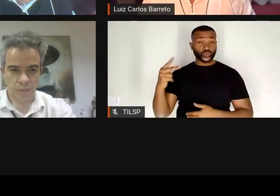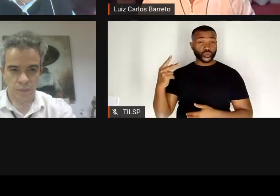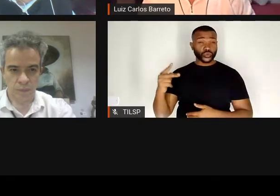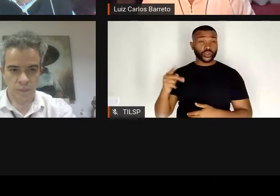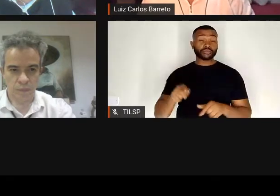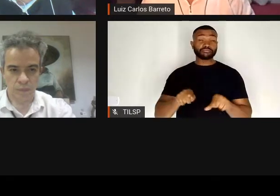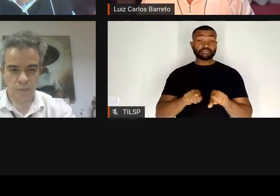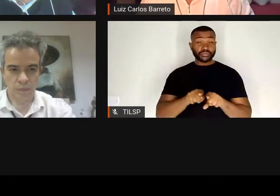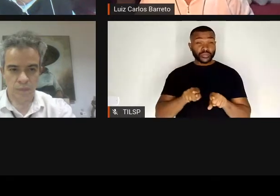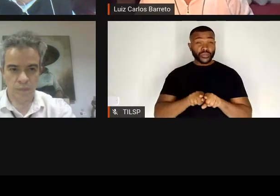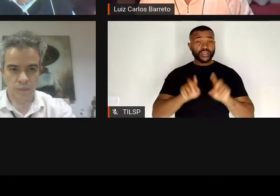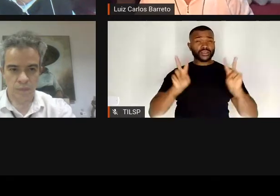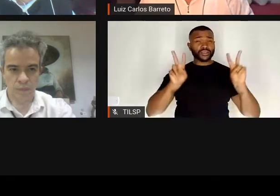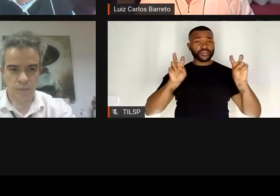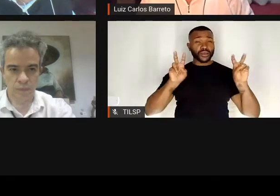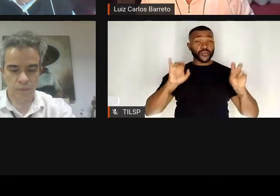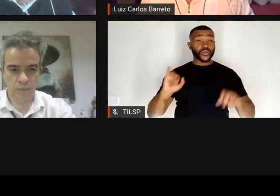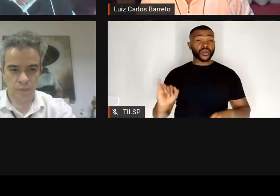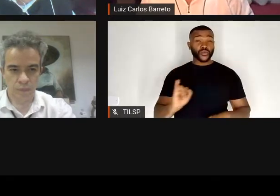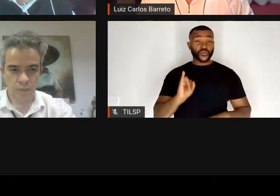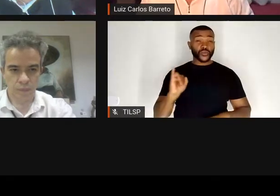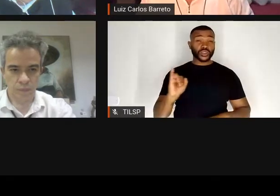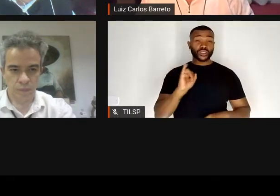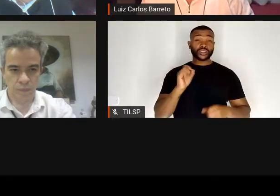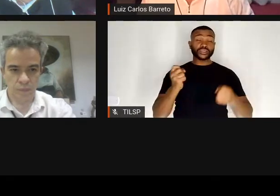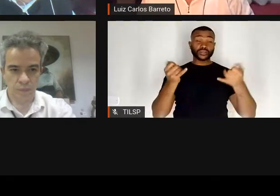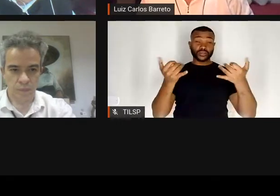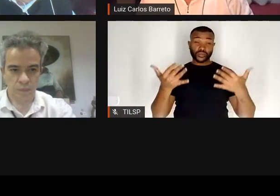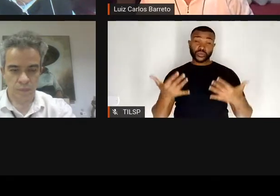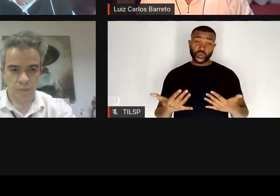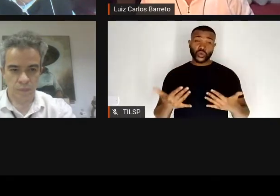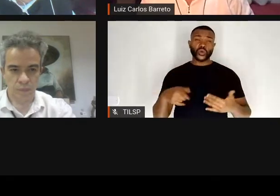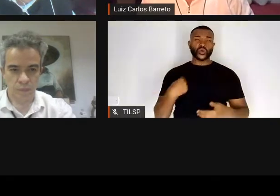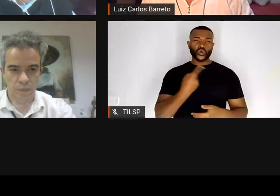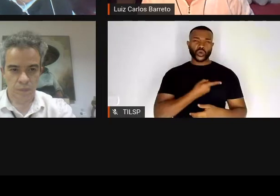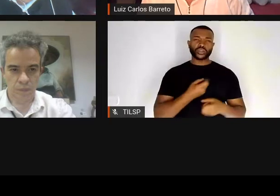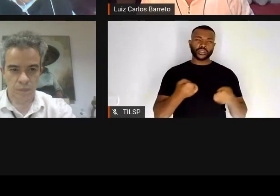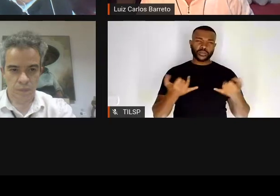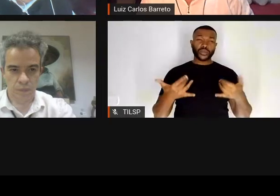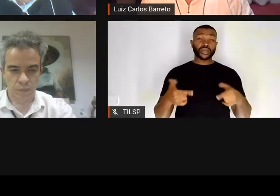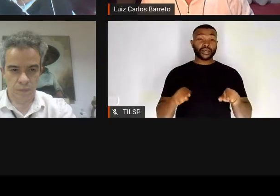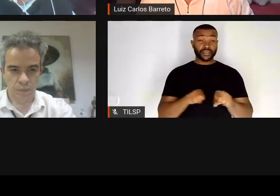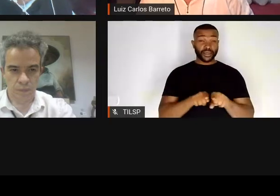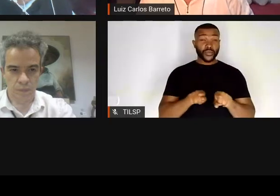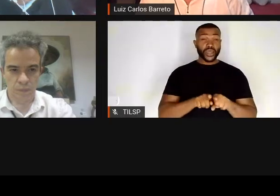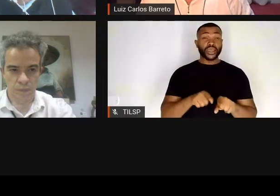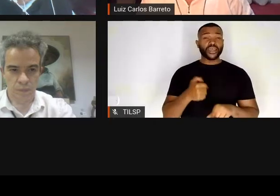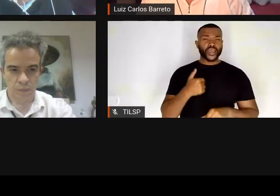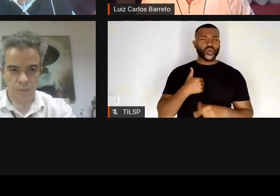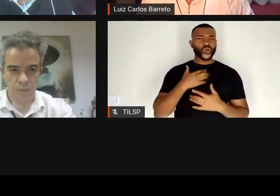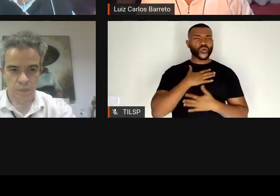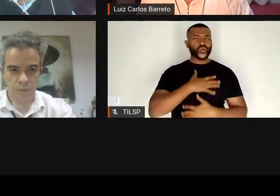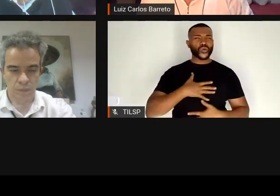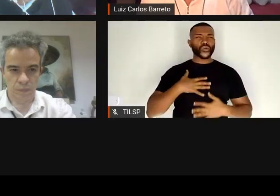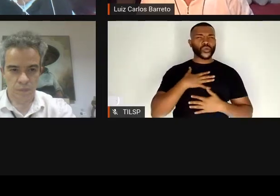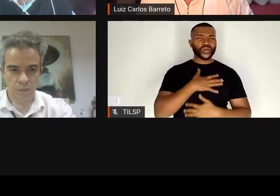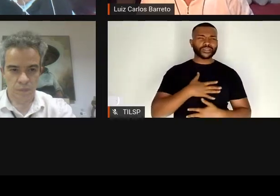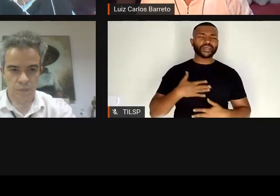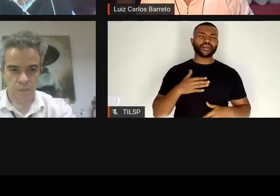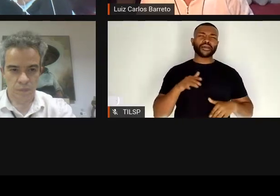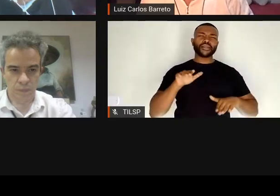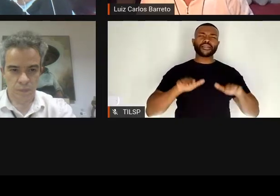muitas questões importantes você levantou, muitas ainda mais, óbvio, para a gente falar. Mas gostaria também, então, agora, talvez,